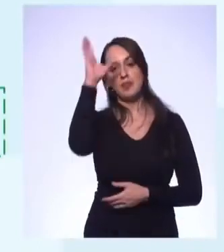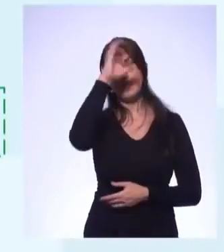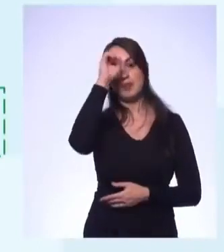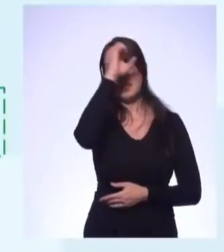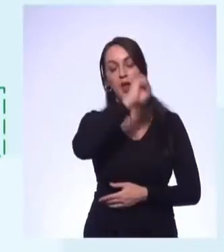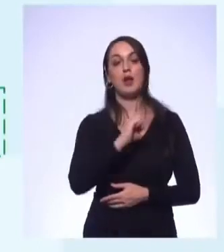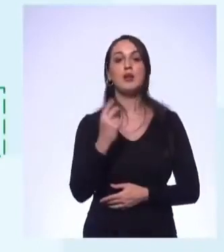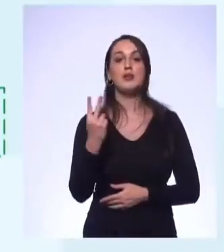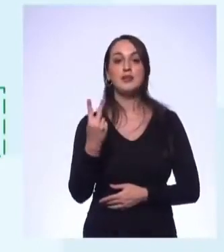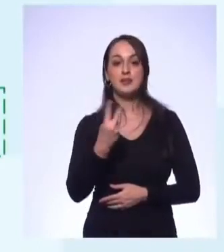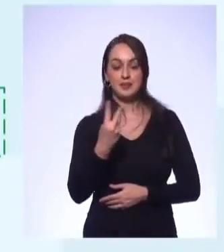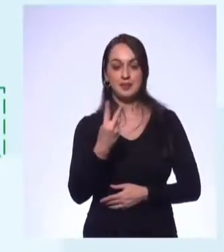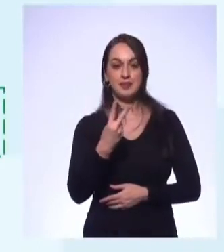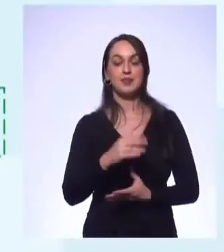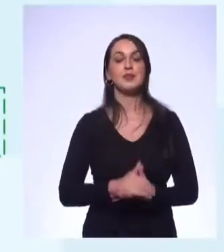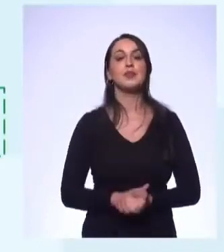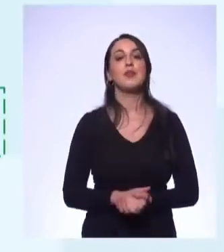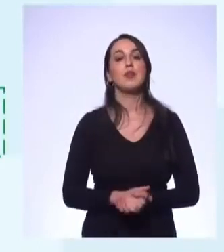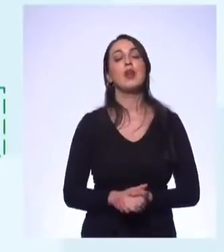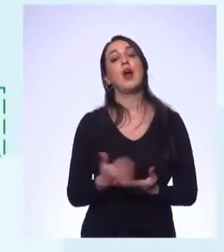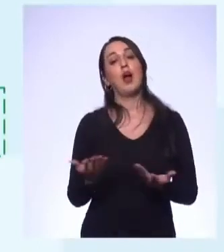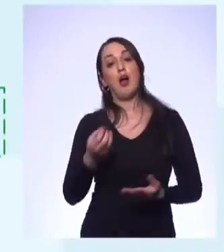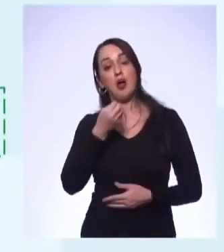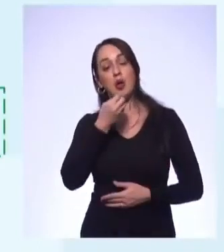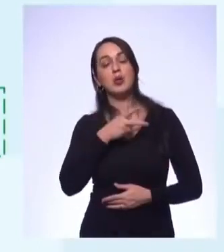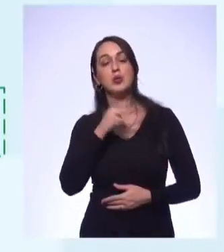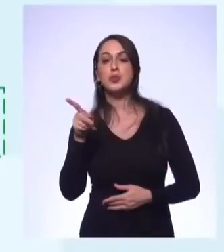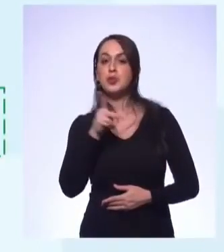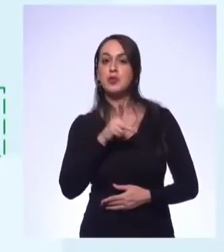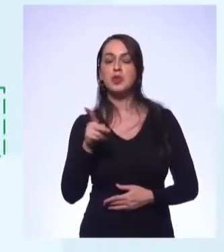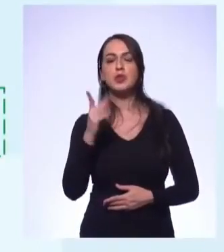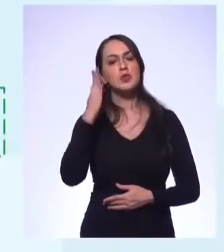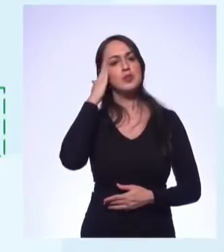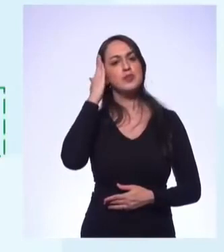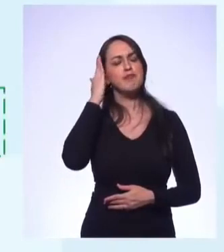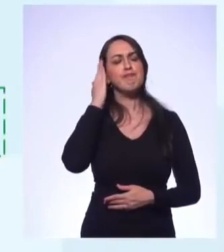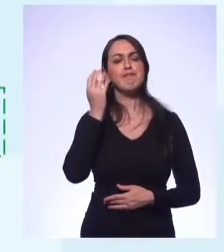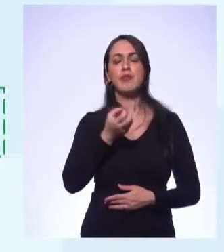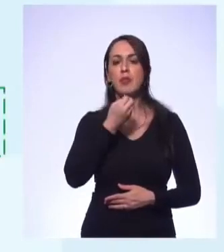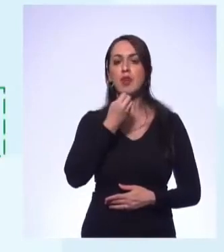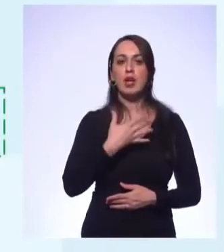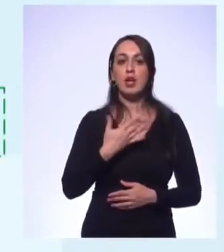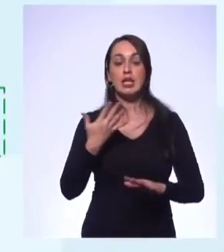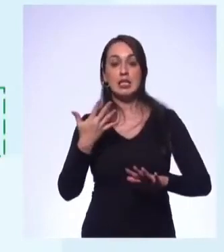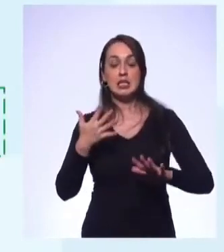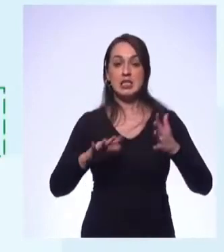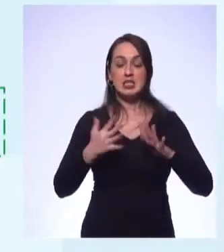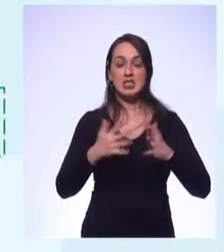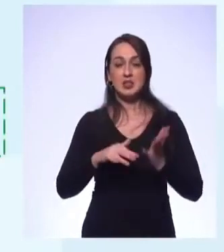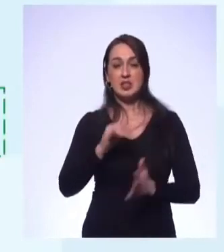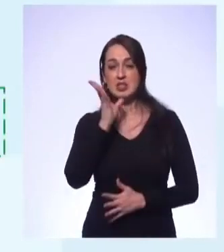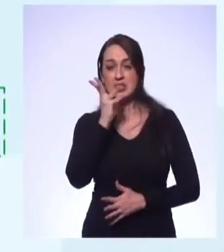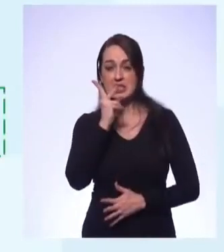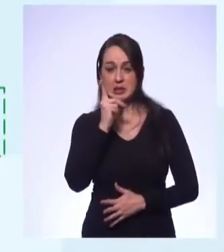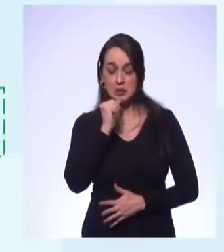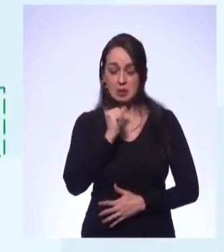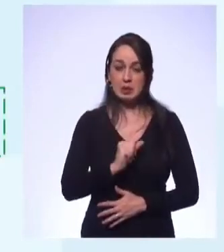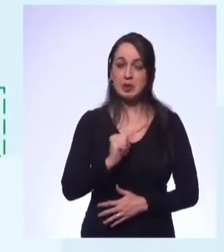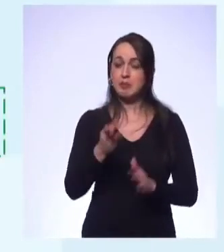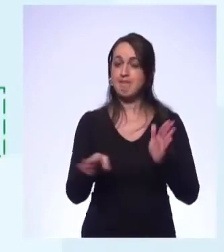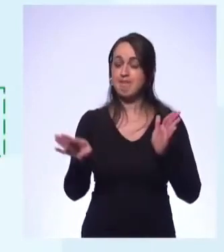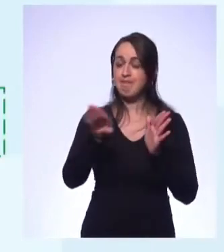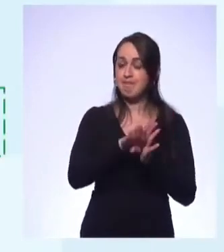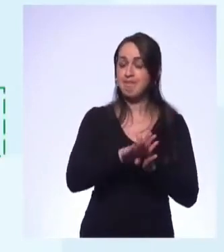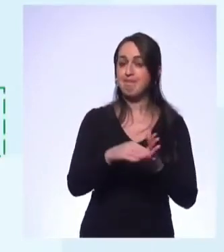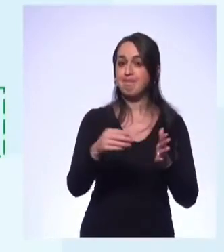Então, assim, professores sabem bem que às vezes demora um pouquinho para chegar esse material lá no site da IFAP, mas vai chegar. Vai chegar